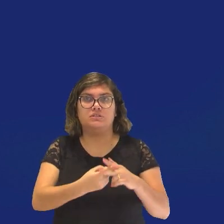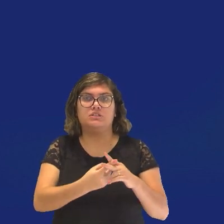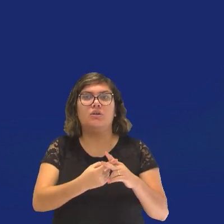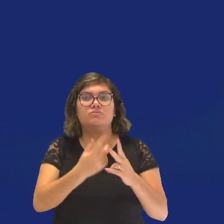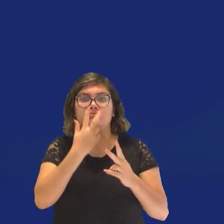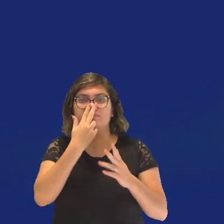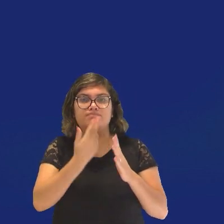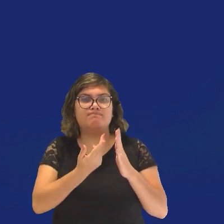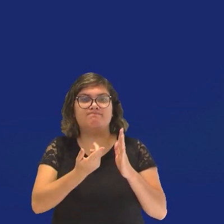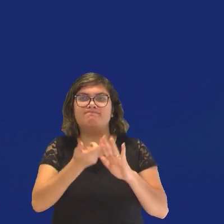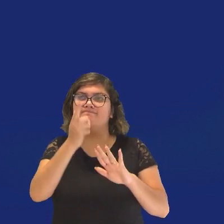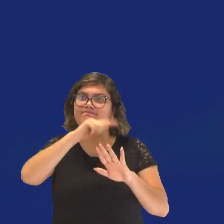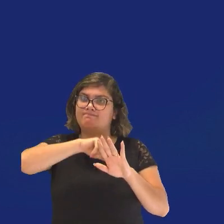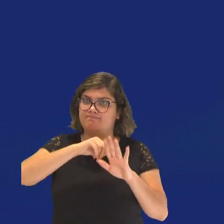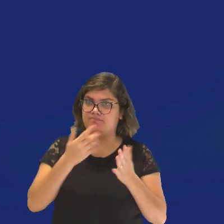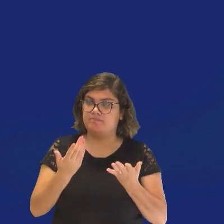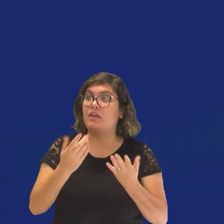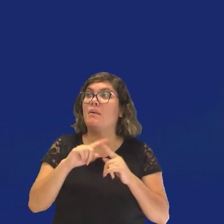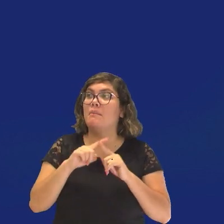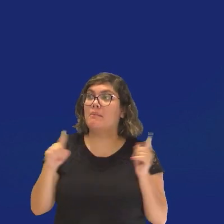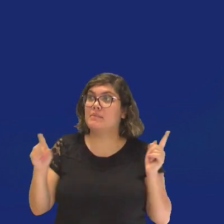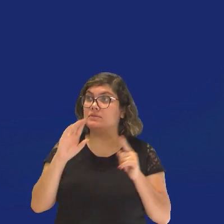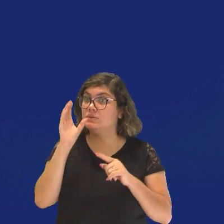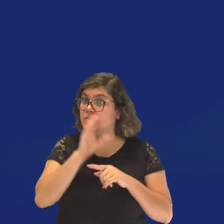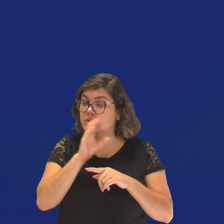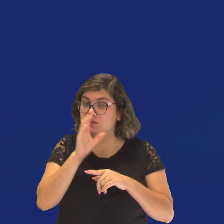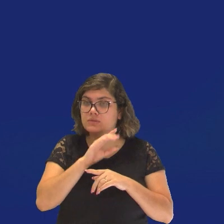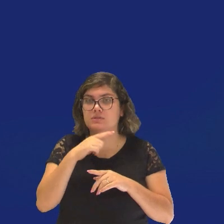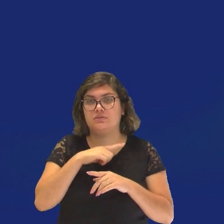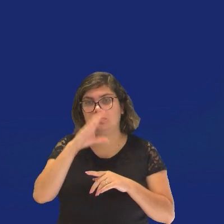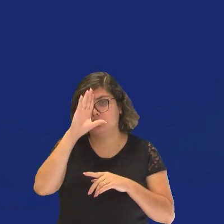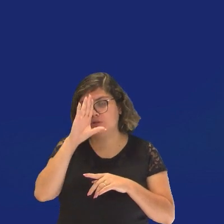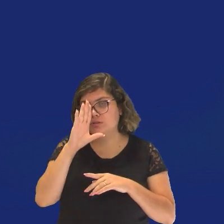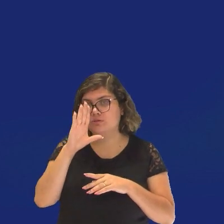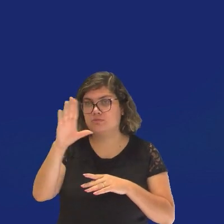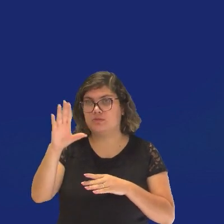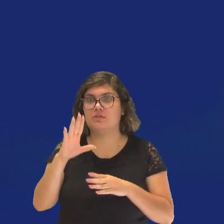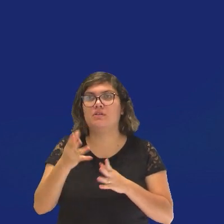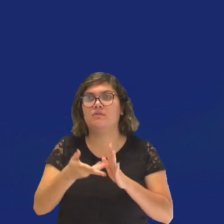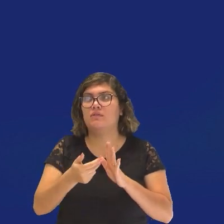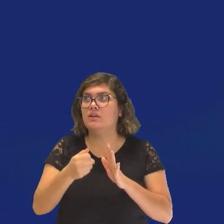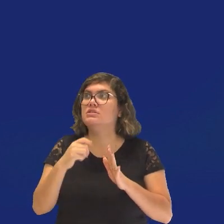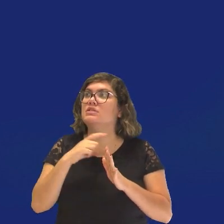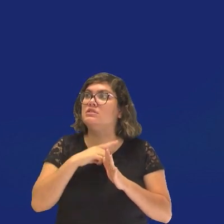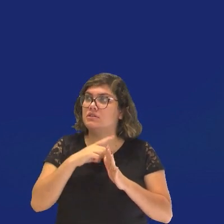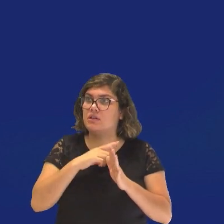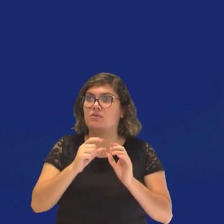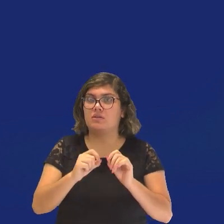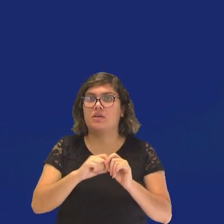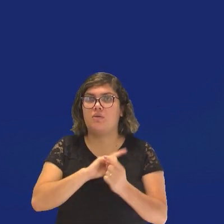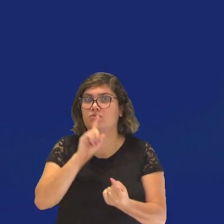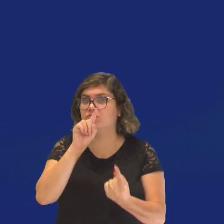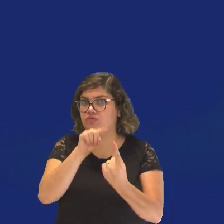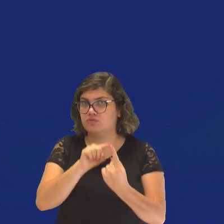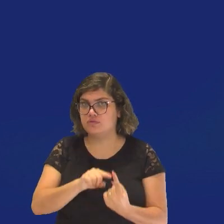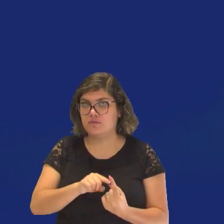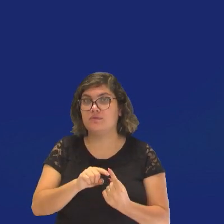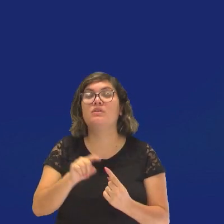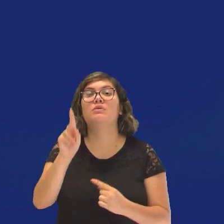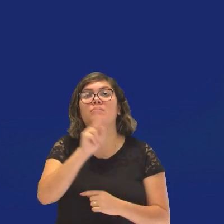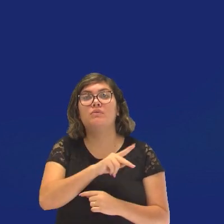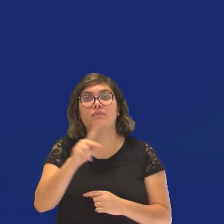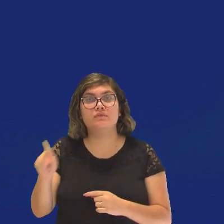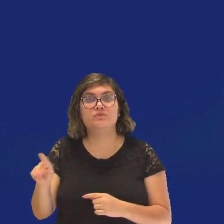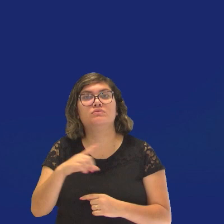para a prosódia. Mas, para a velocidade e precisão, que são dois indicadores fundamentais da fluência, nós temos indicadores objetivos. E o professor